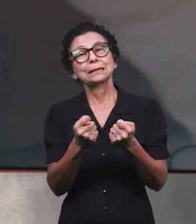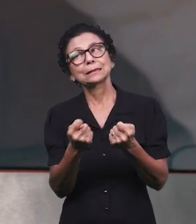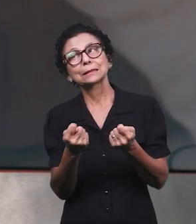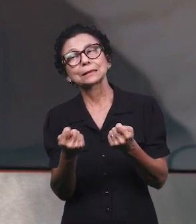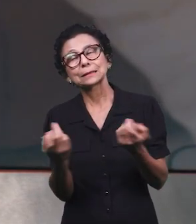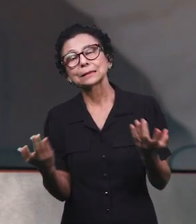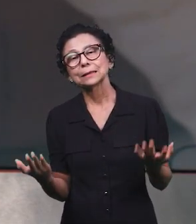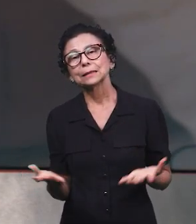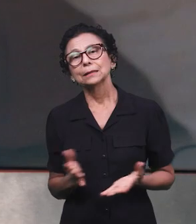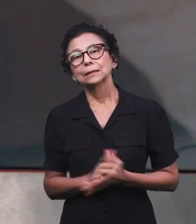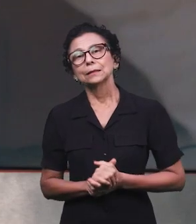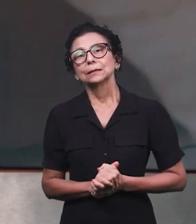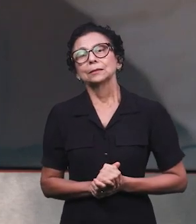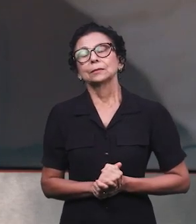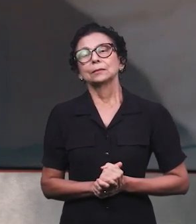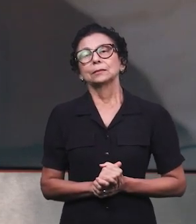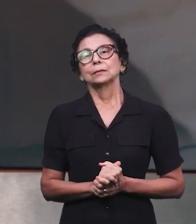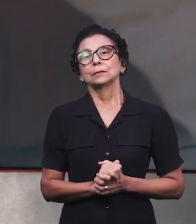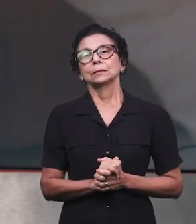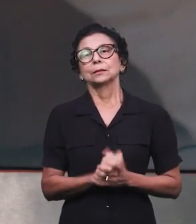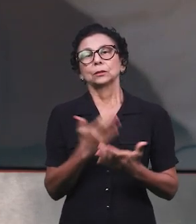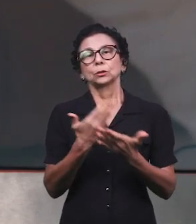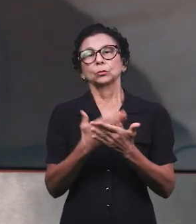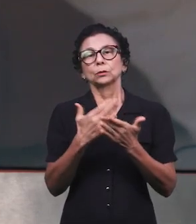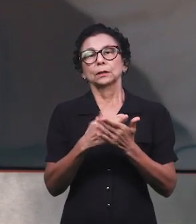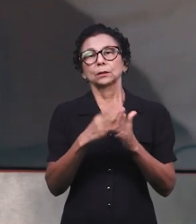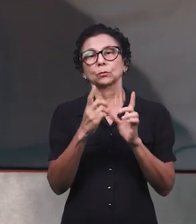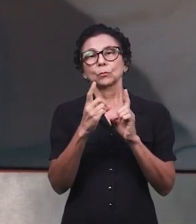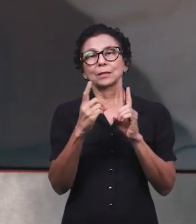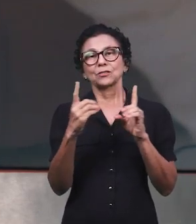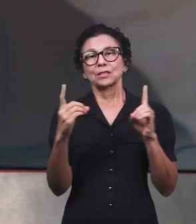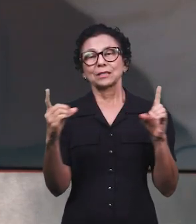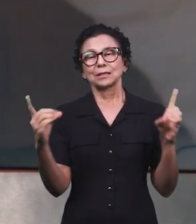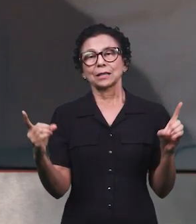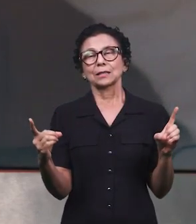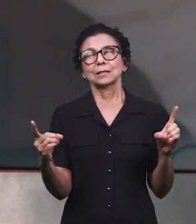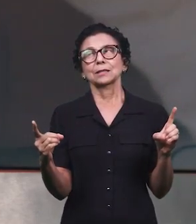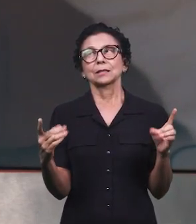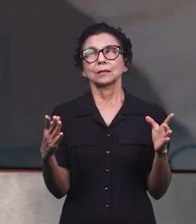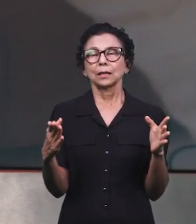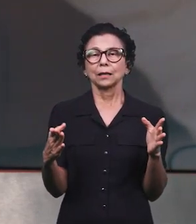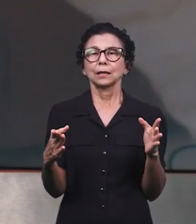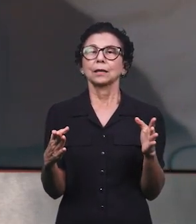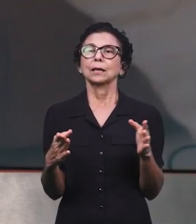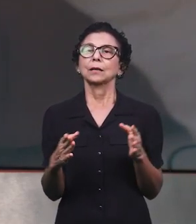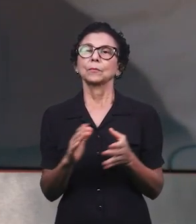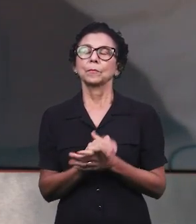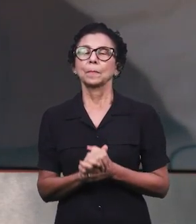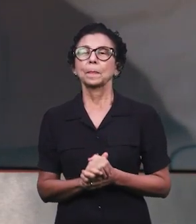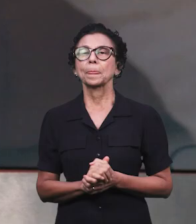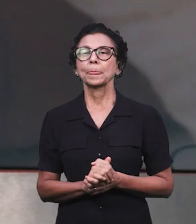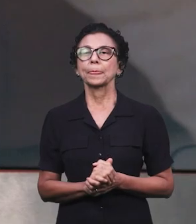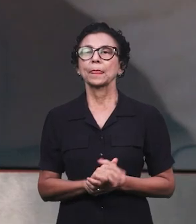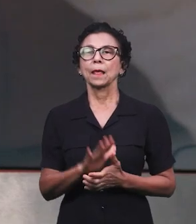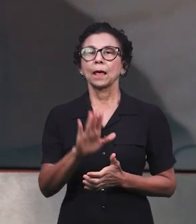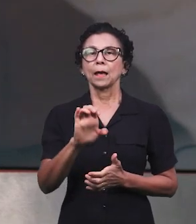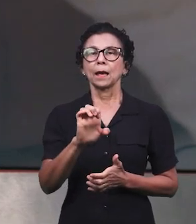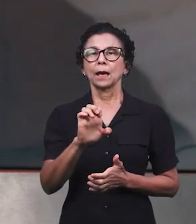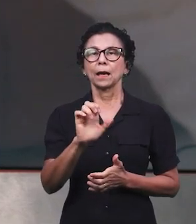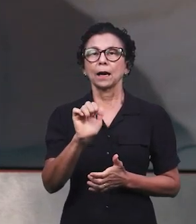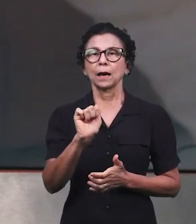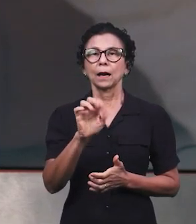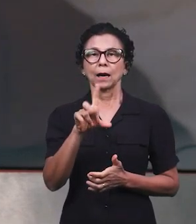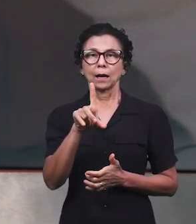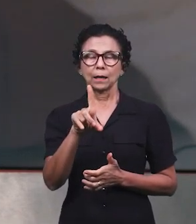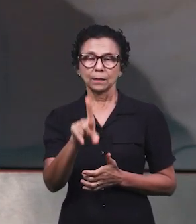recursos estudando online. No geral, uma preparação à distância, EAD, é mais barata,